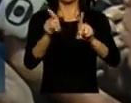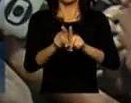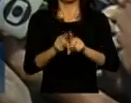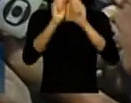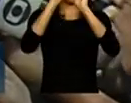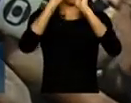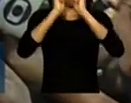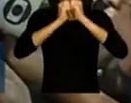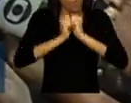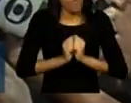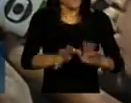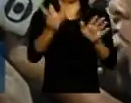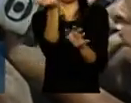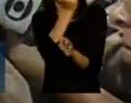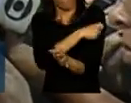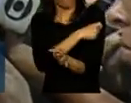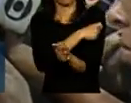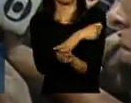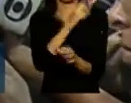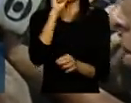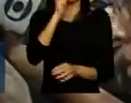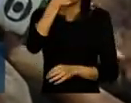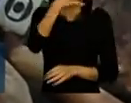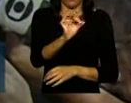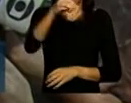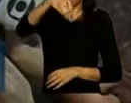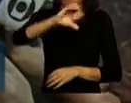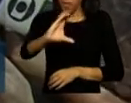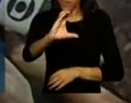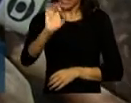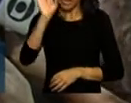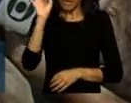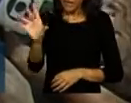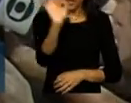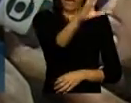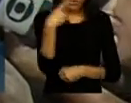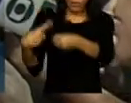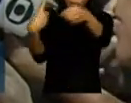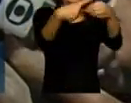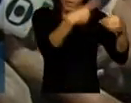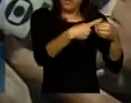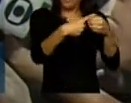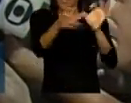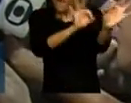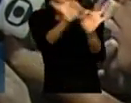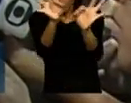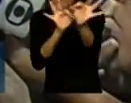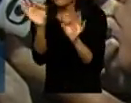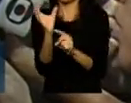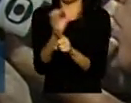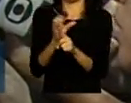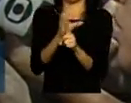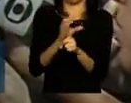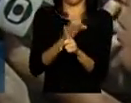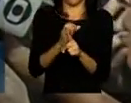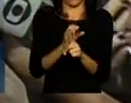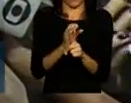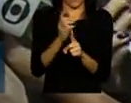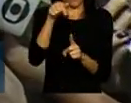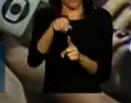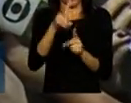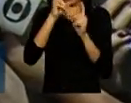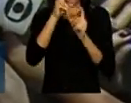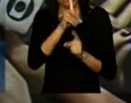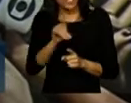aplicação da vacina a partir do dia dez de Março cada município estabelece o seu calendário mas não faremos esse ano Um Dia